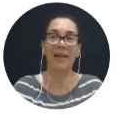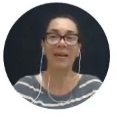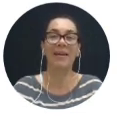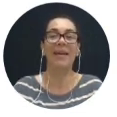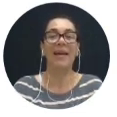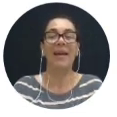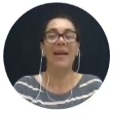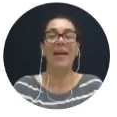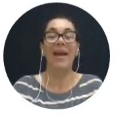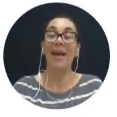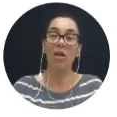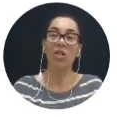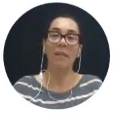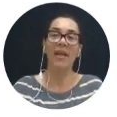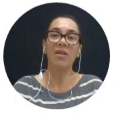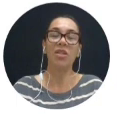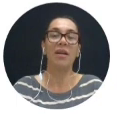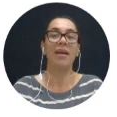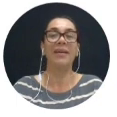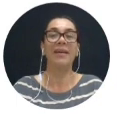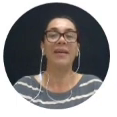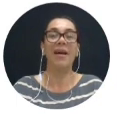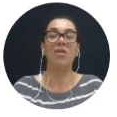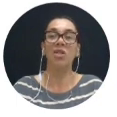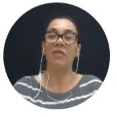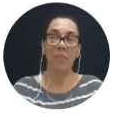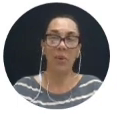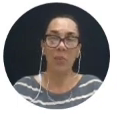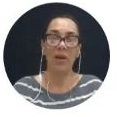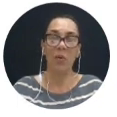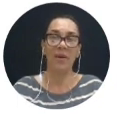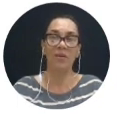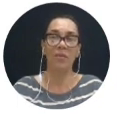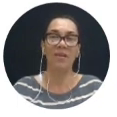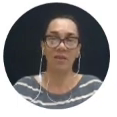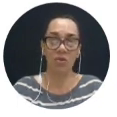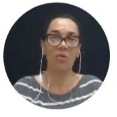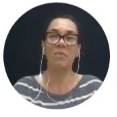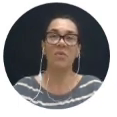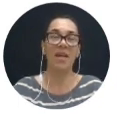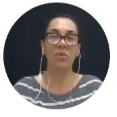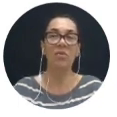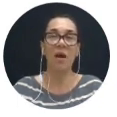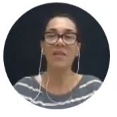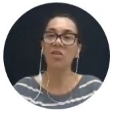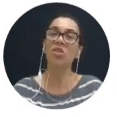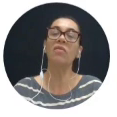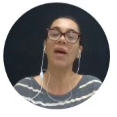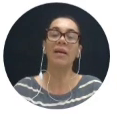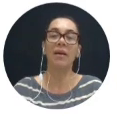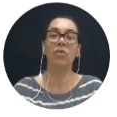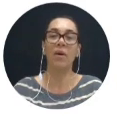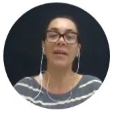palavra, né? É logicamente que a gente vai propor algumas observações para os alunos, tal, mas a